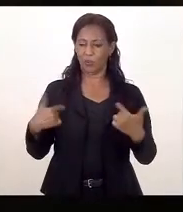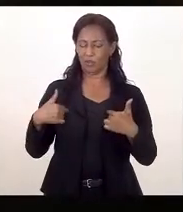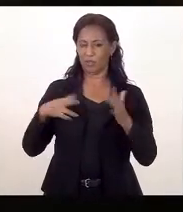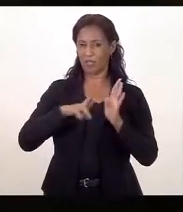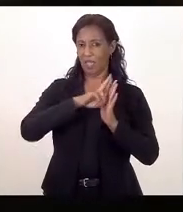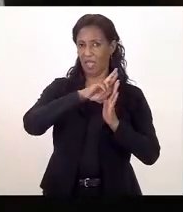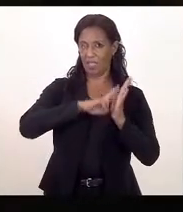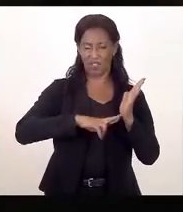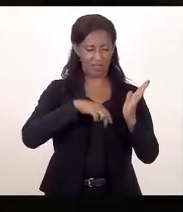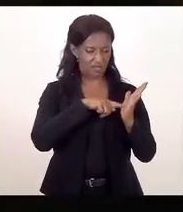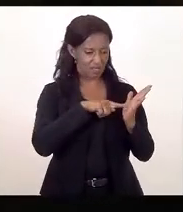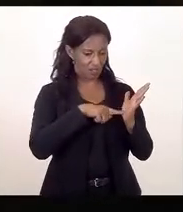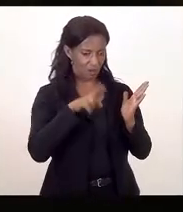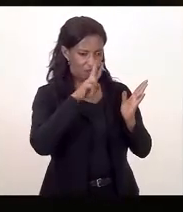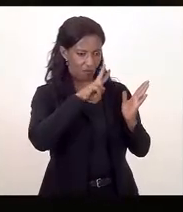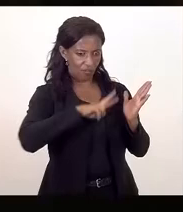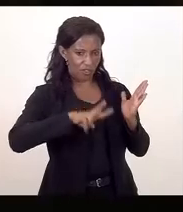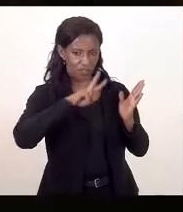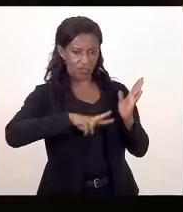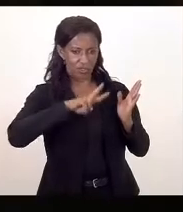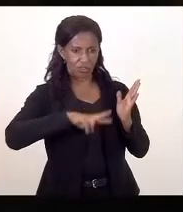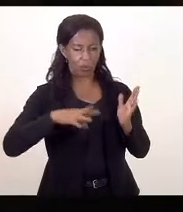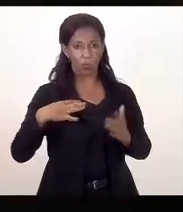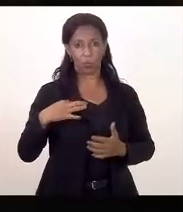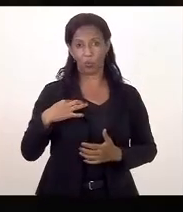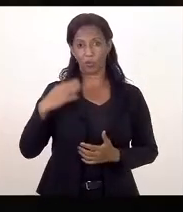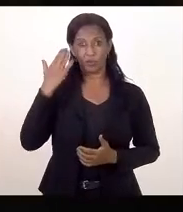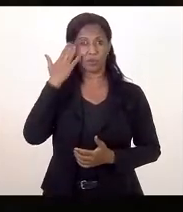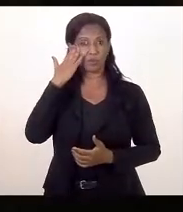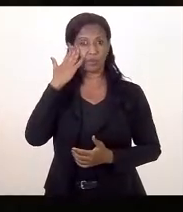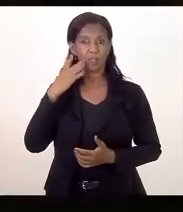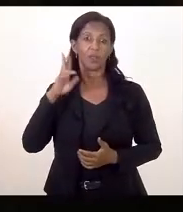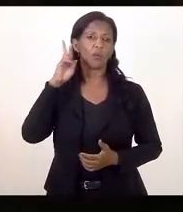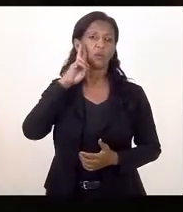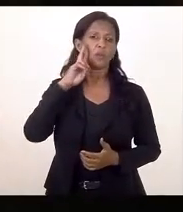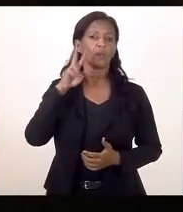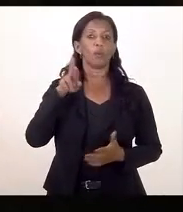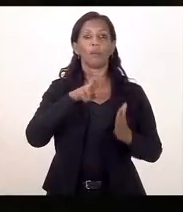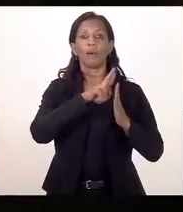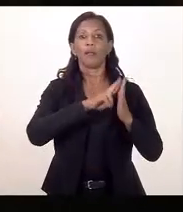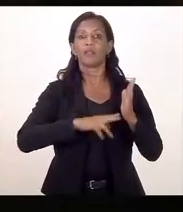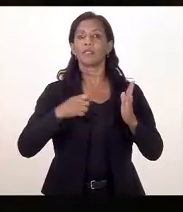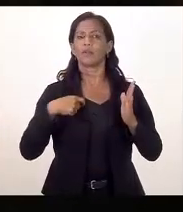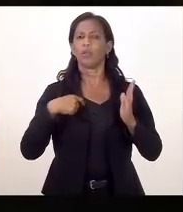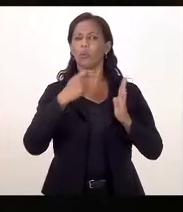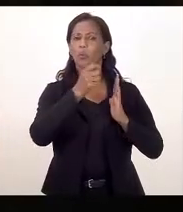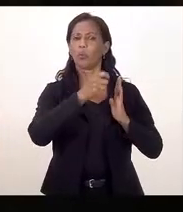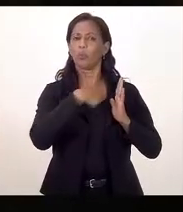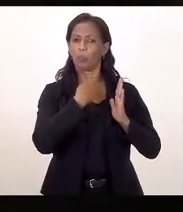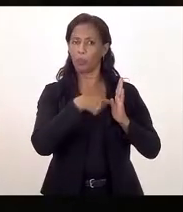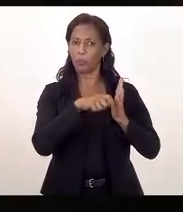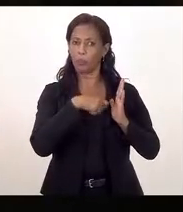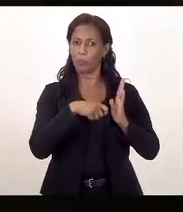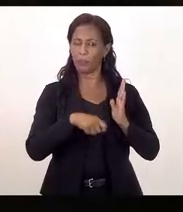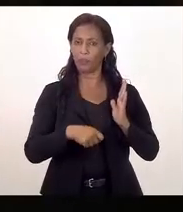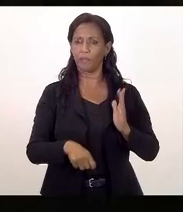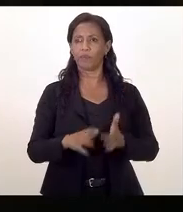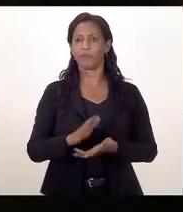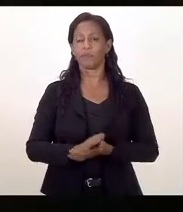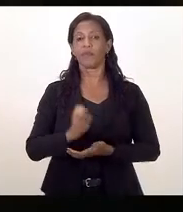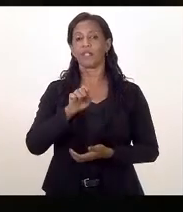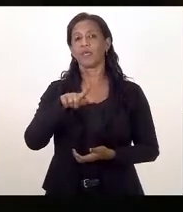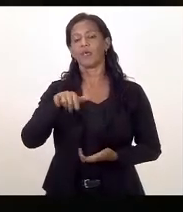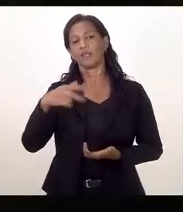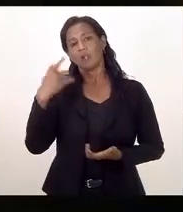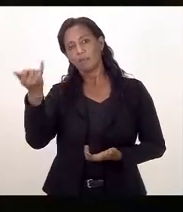redação no pré-vestibular comunitário, a gente se entendendo. E eu lembro de uma vez uma redação que eu escrevi e a Eliana falou assim